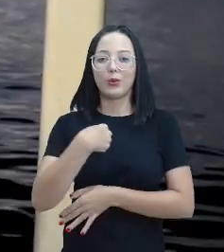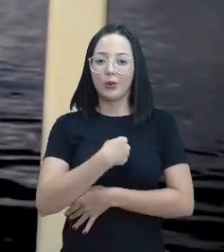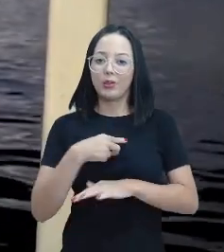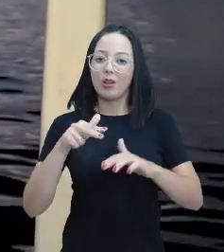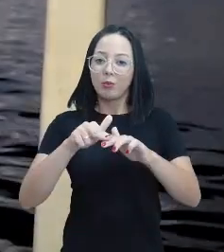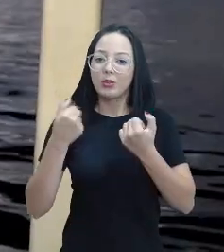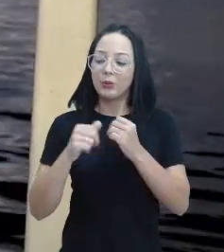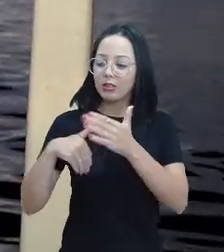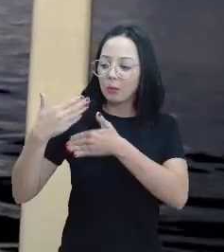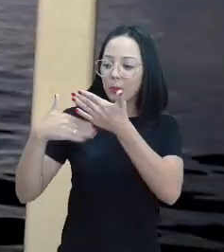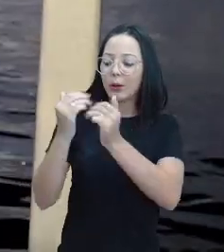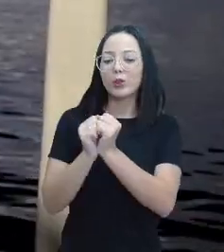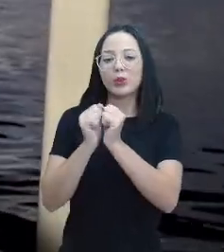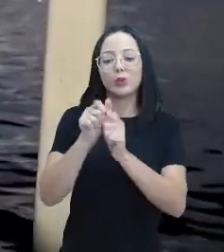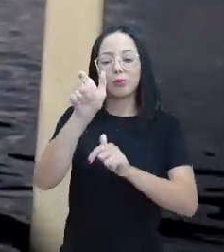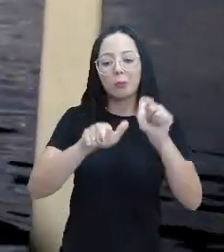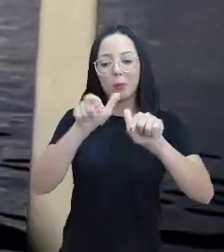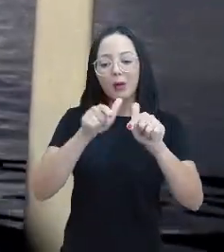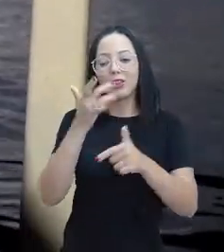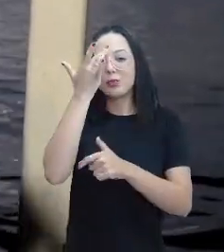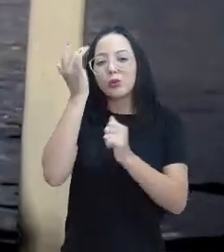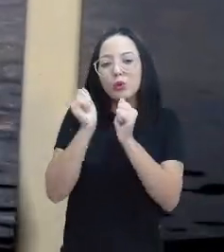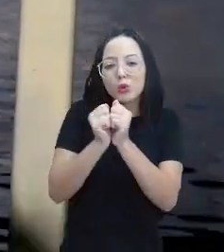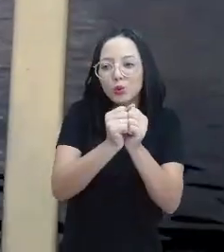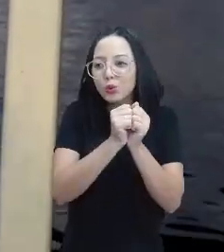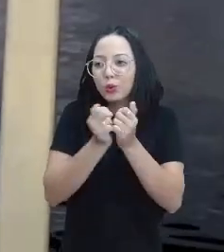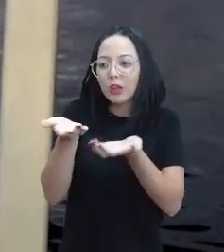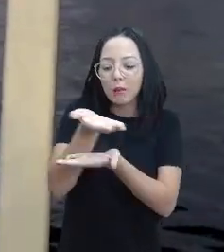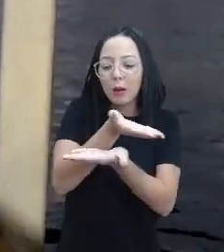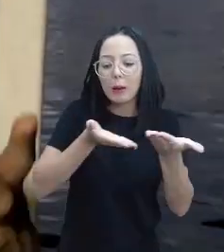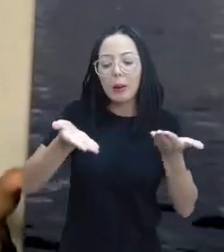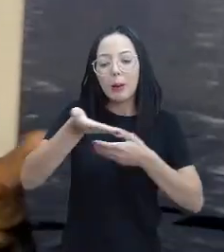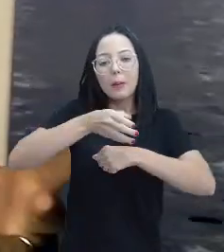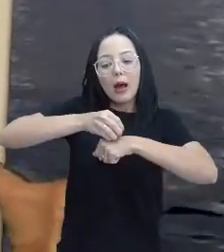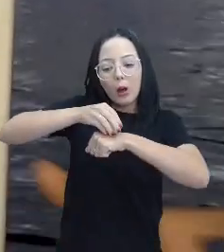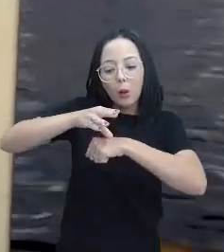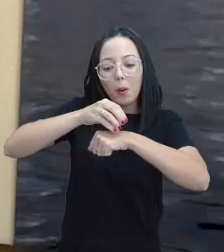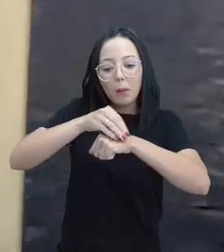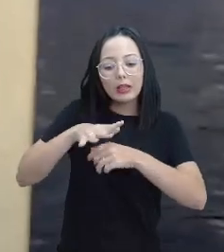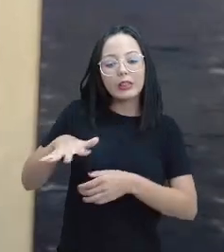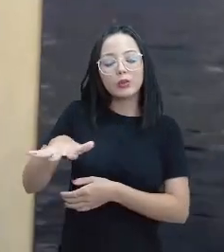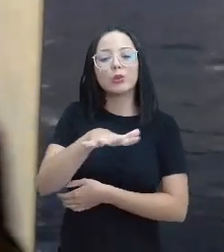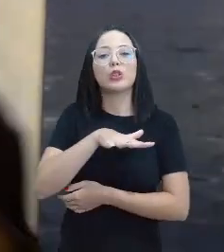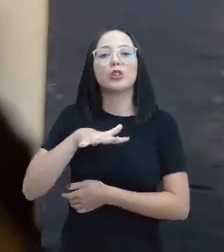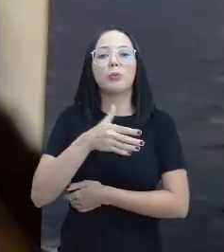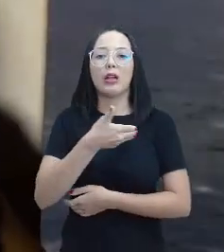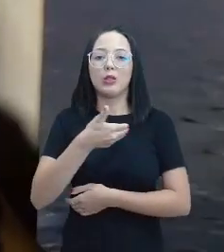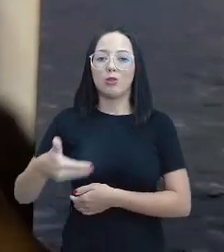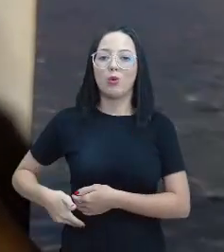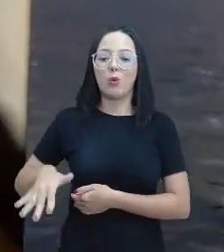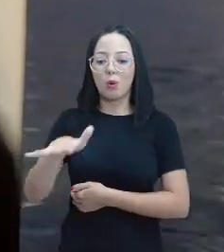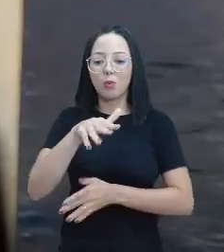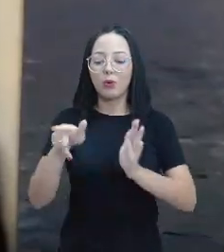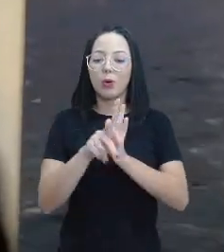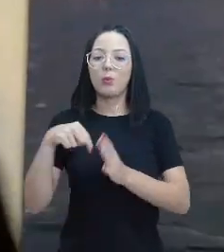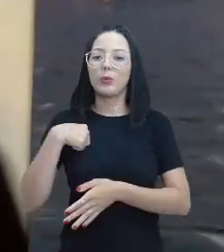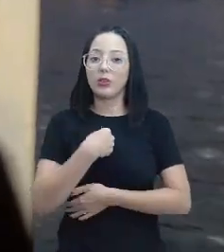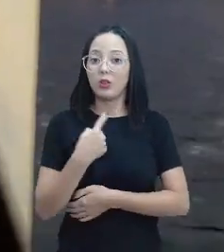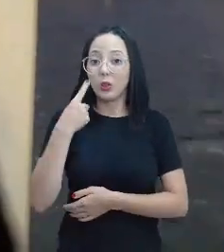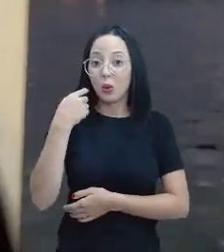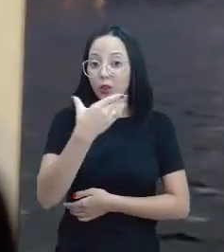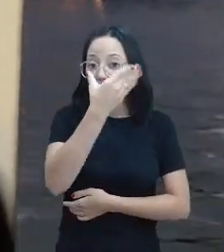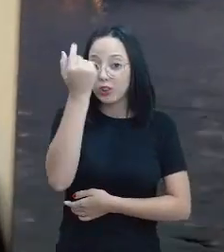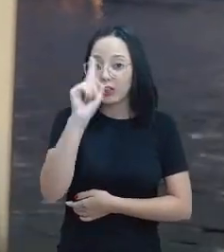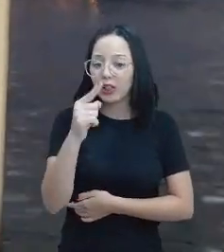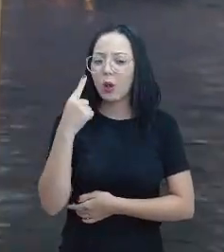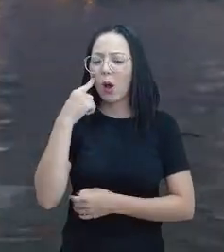ser construída com as pessoas, juntinhas, compartilhando desses espaços públicos que são nossos. Então não esqueça,